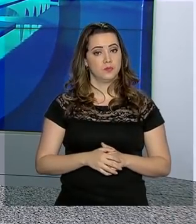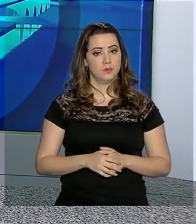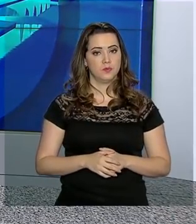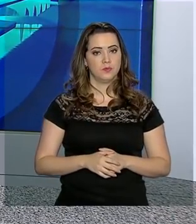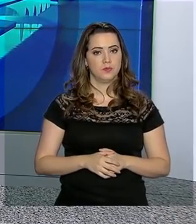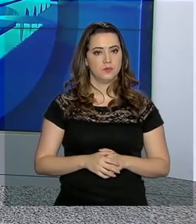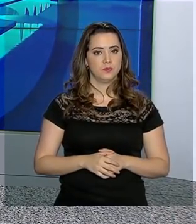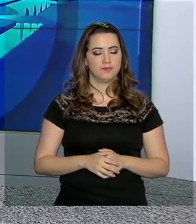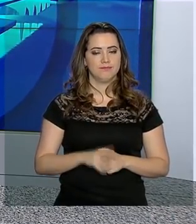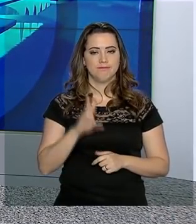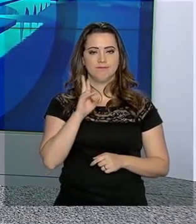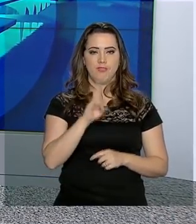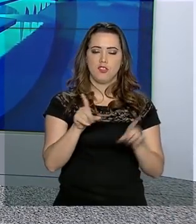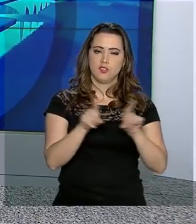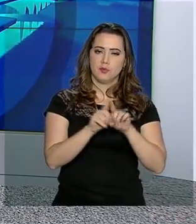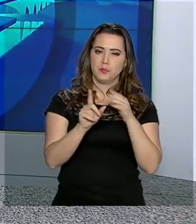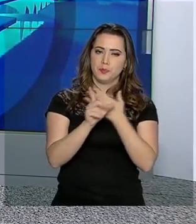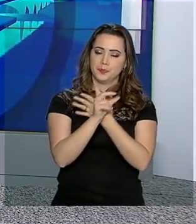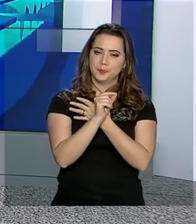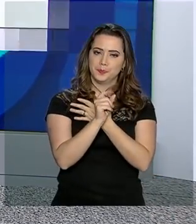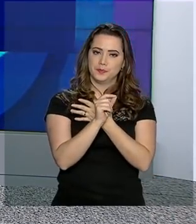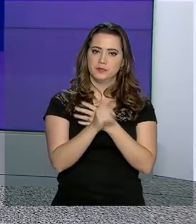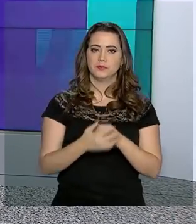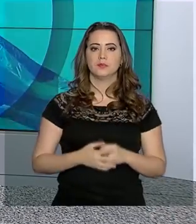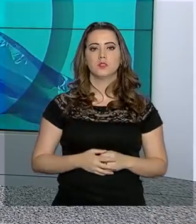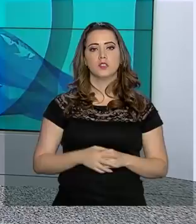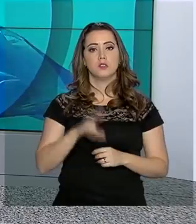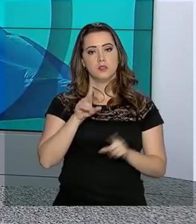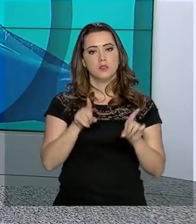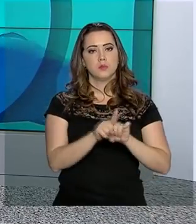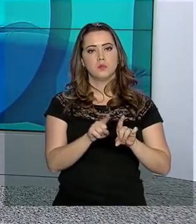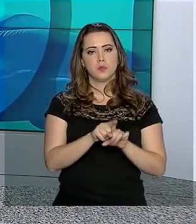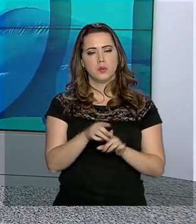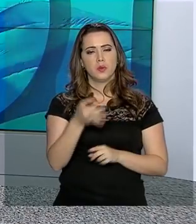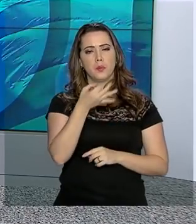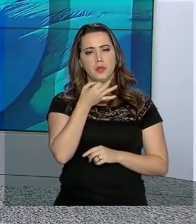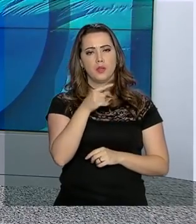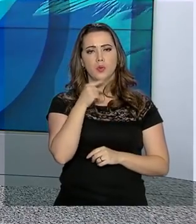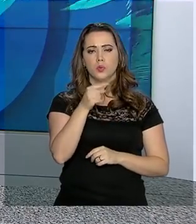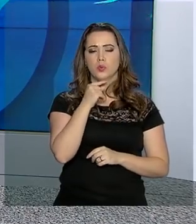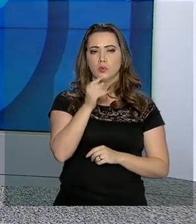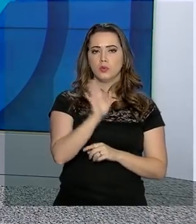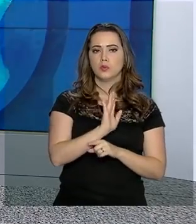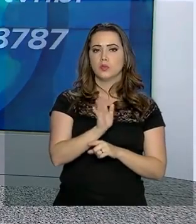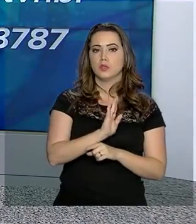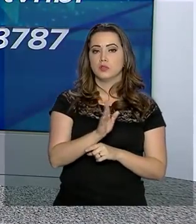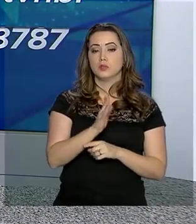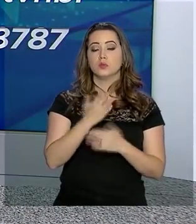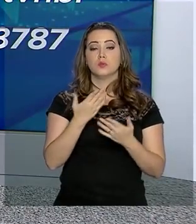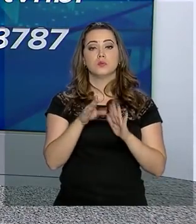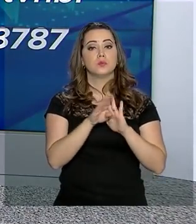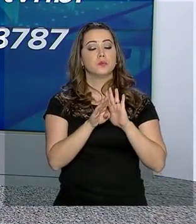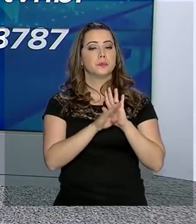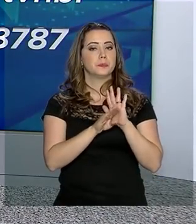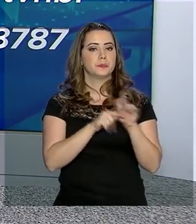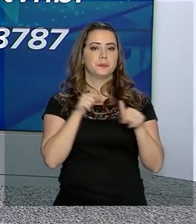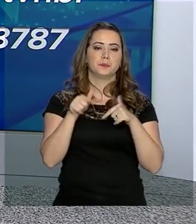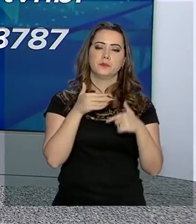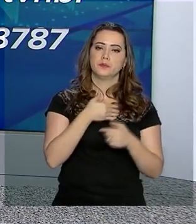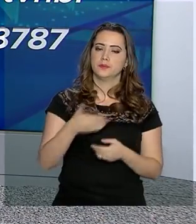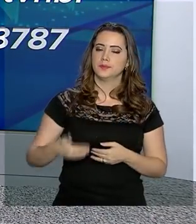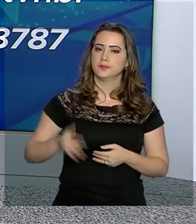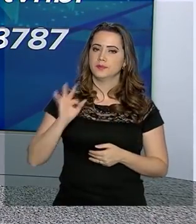canal no YouTube. Acesse também o nosso perfil no Twitter e você pode ainda mandar sugestões de reportagens e dúvidas sobre